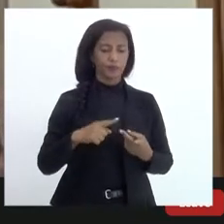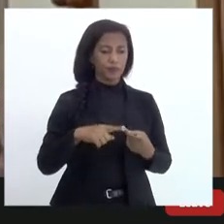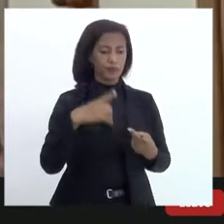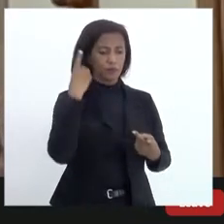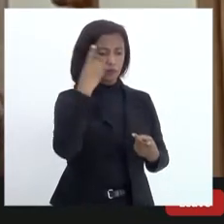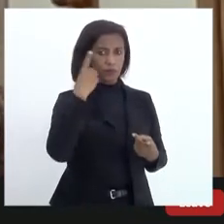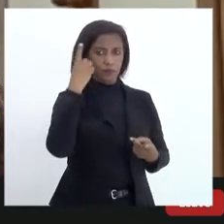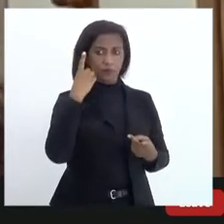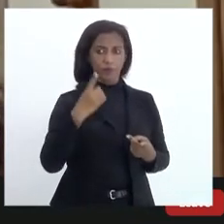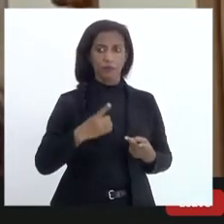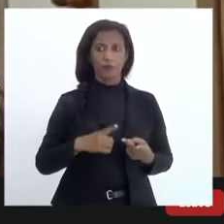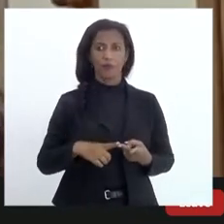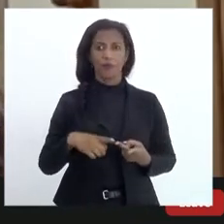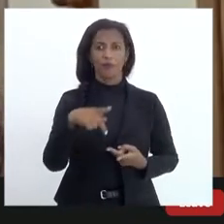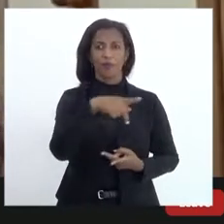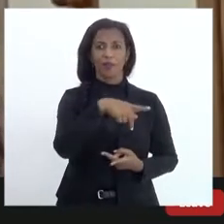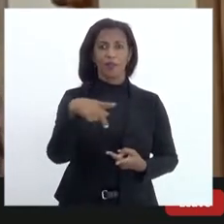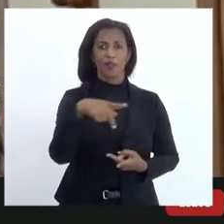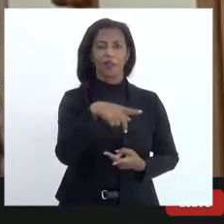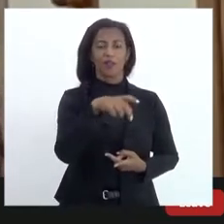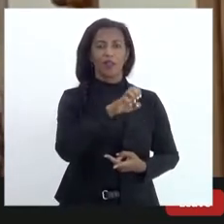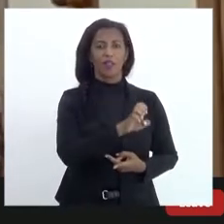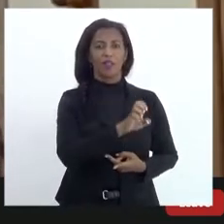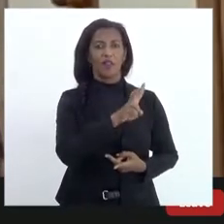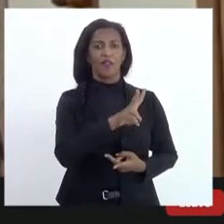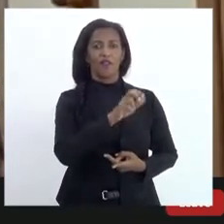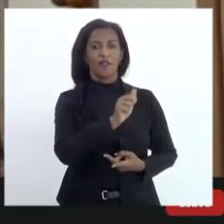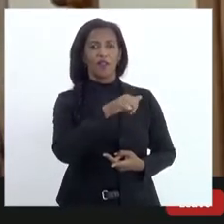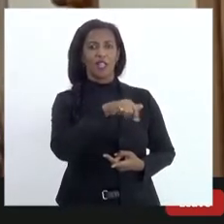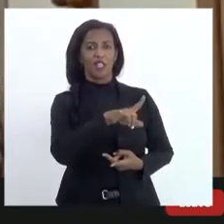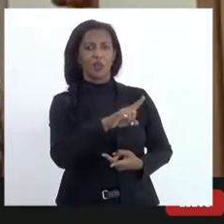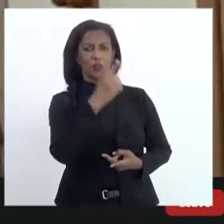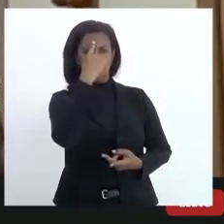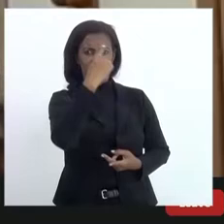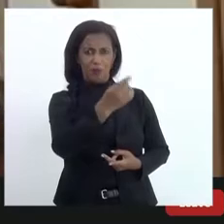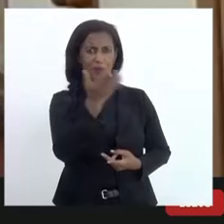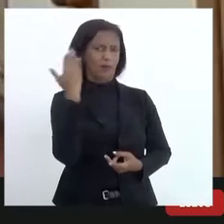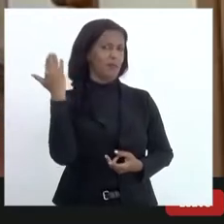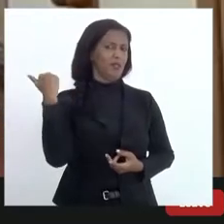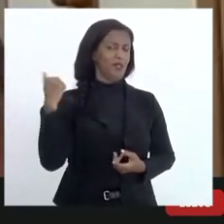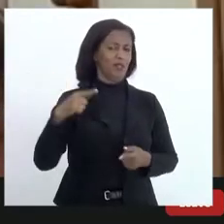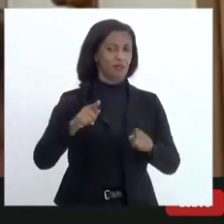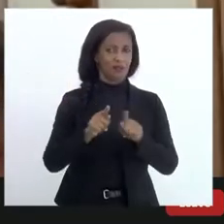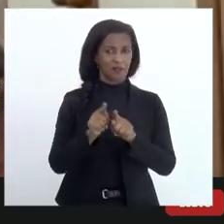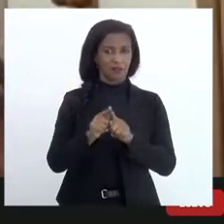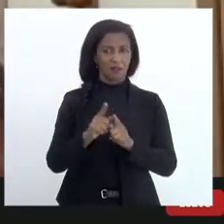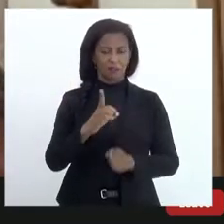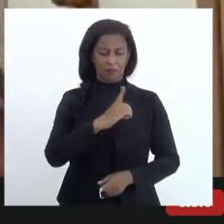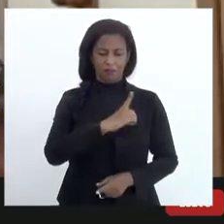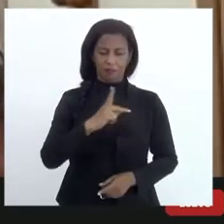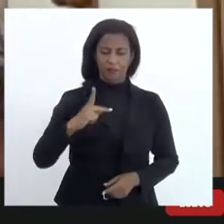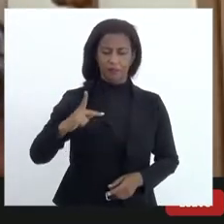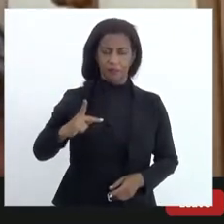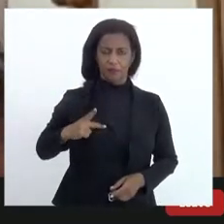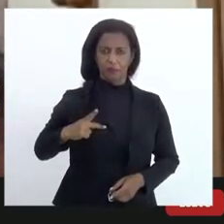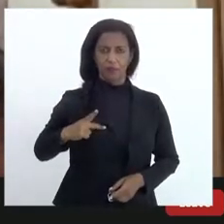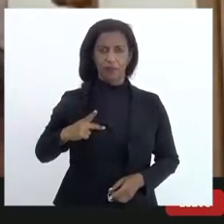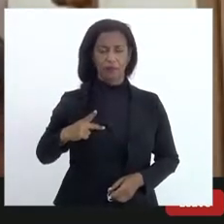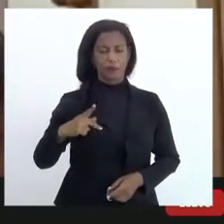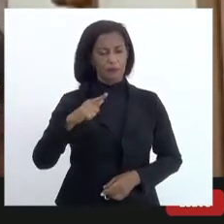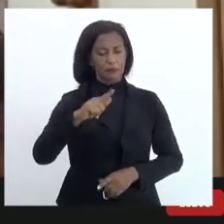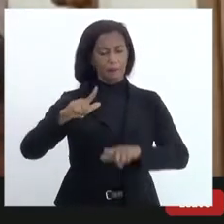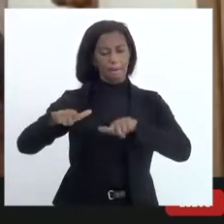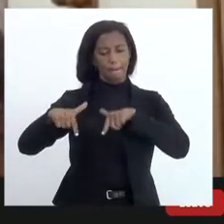me reuni com o professor Ivanir dos Santos, já na semana passada. A Defensoria Pública, ela atua